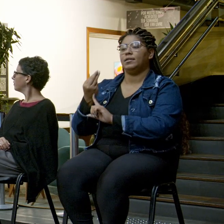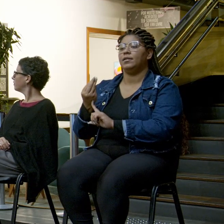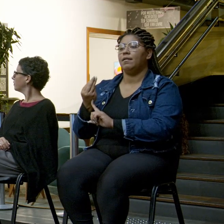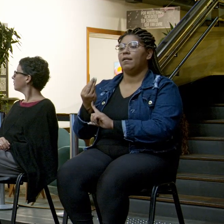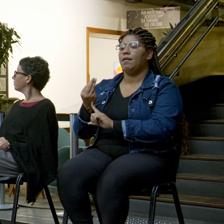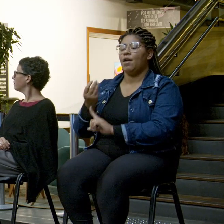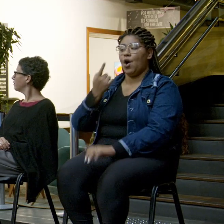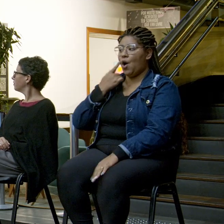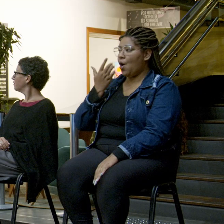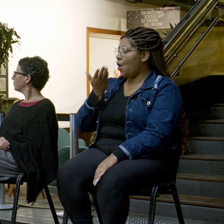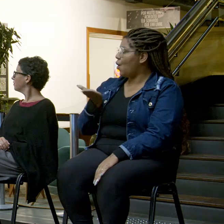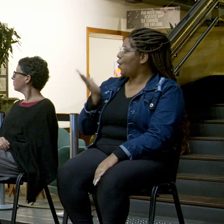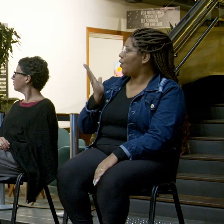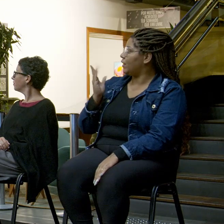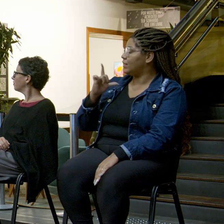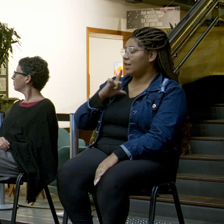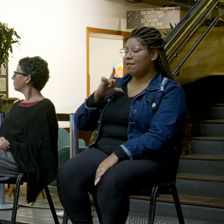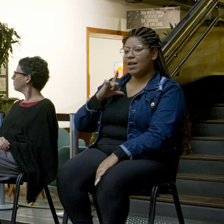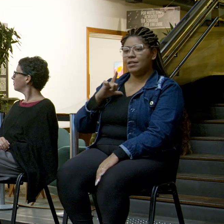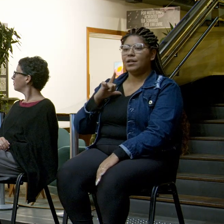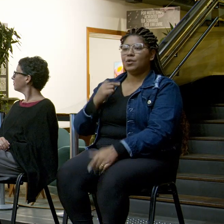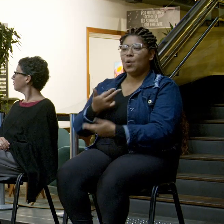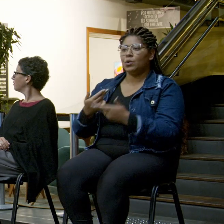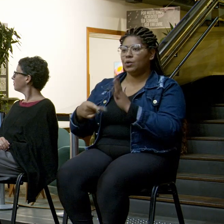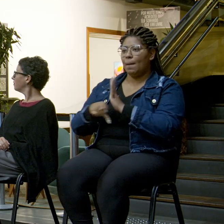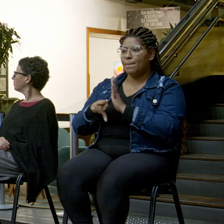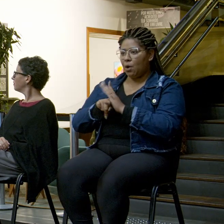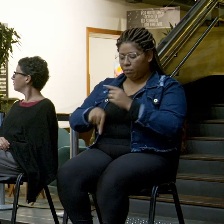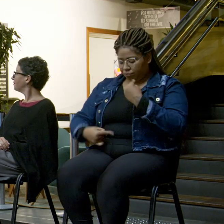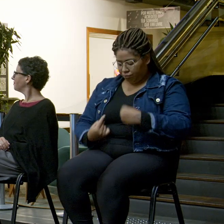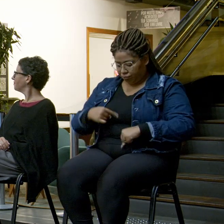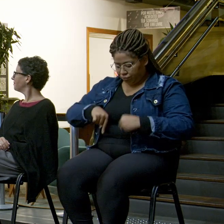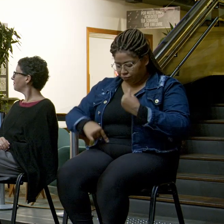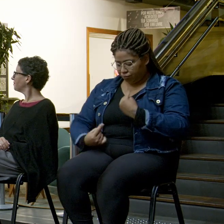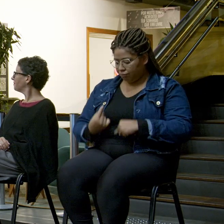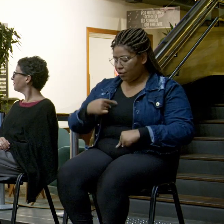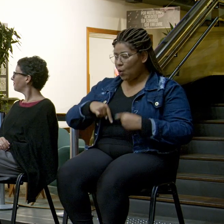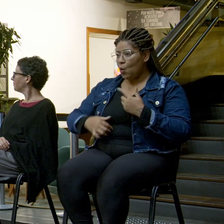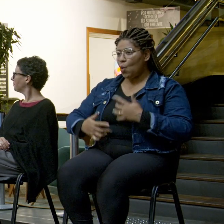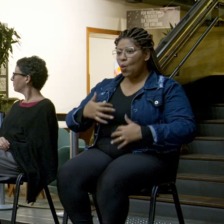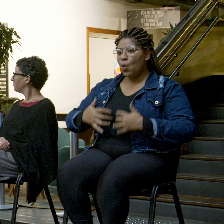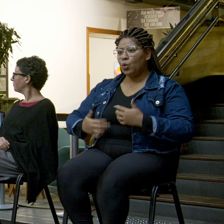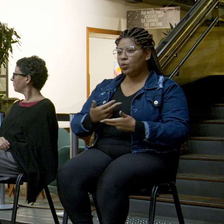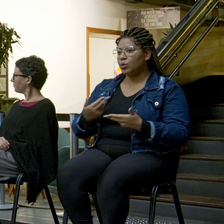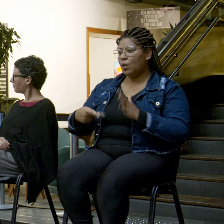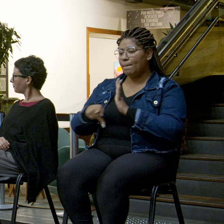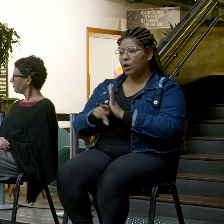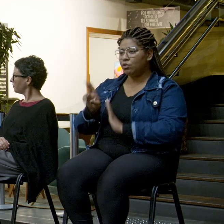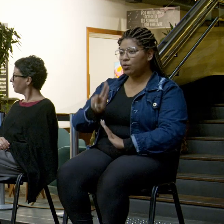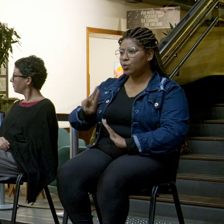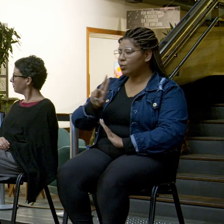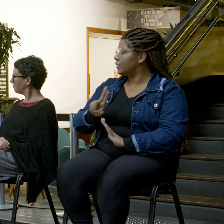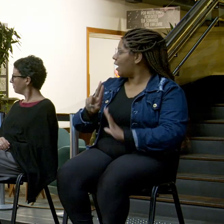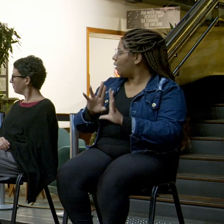não ver esse sistema digestivo e não pensar nos trabalhos com cerâmica depois, né? Assim como isso é uma coisa que vai ser...